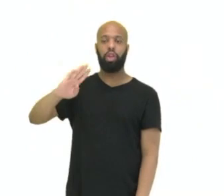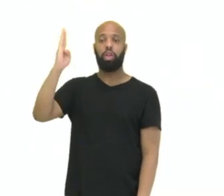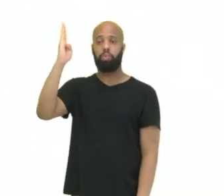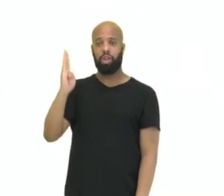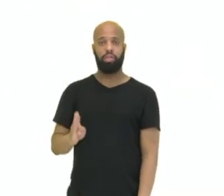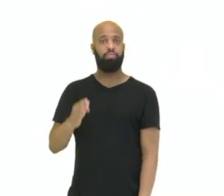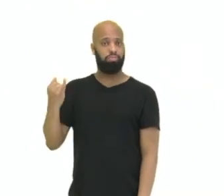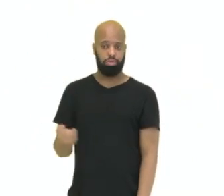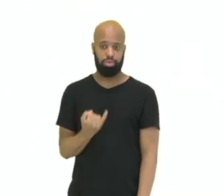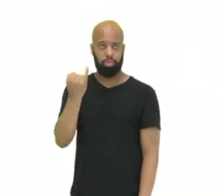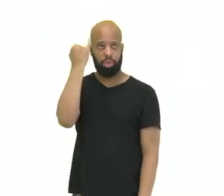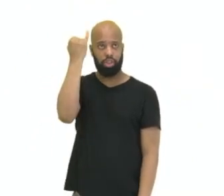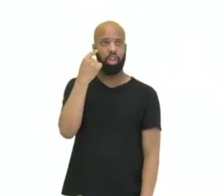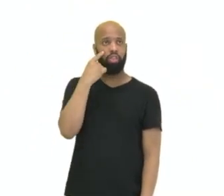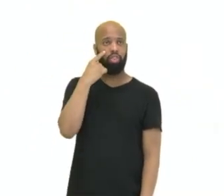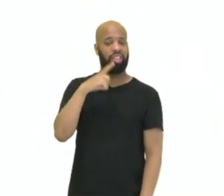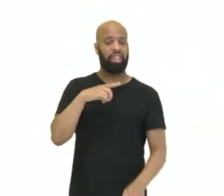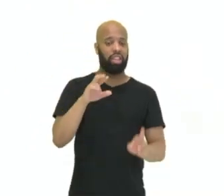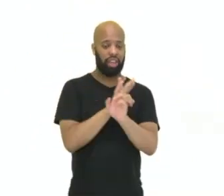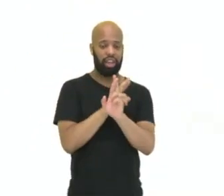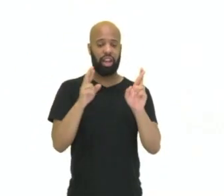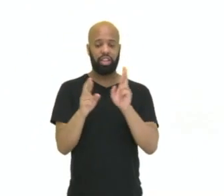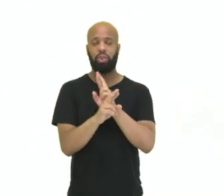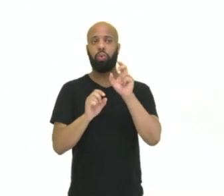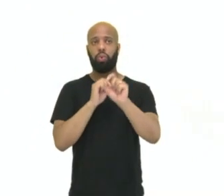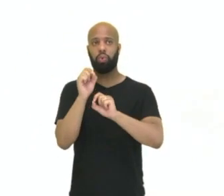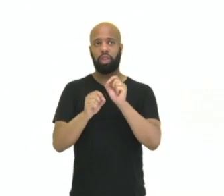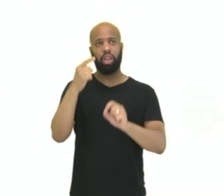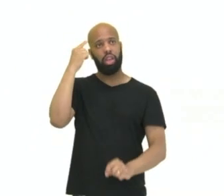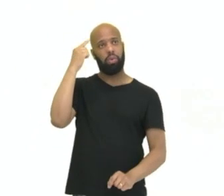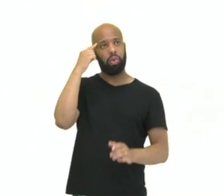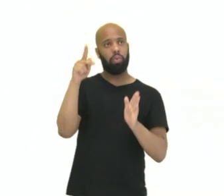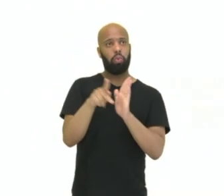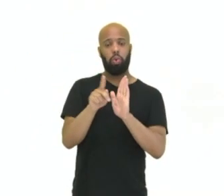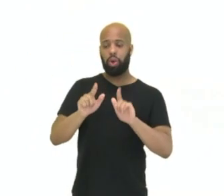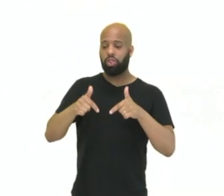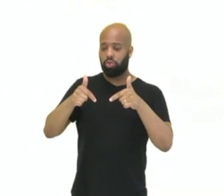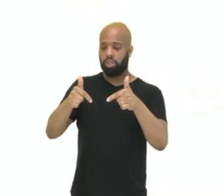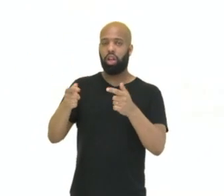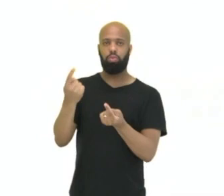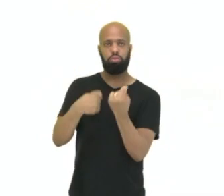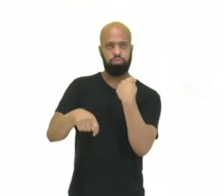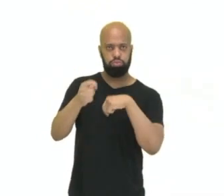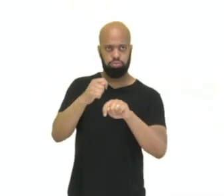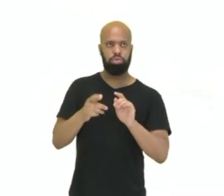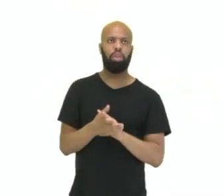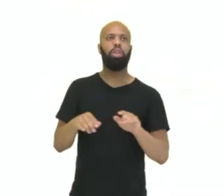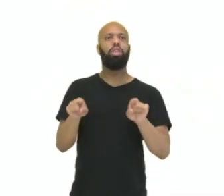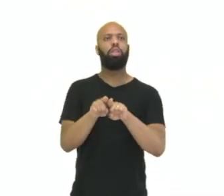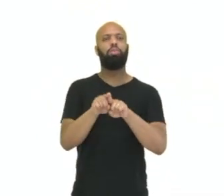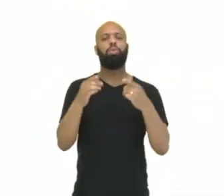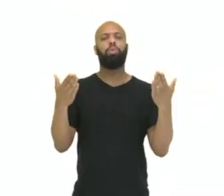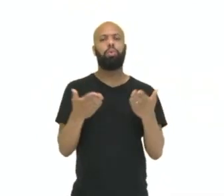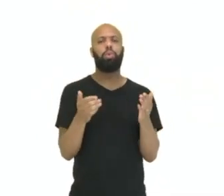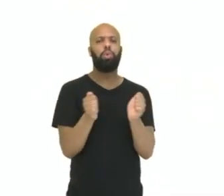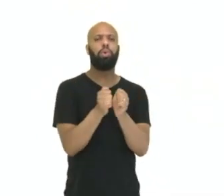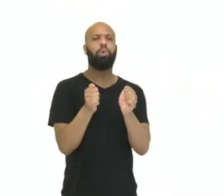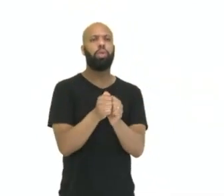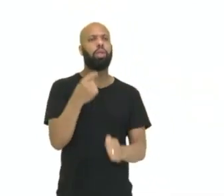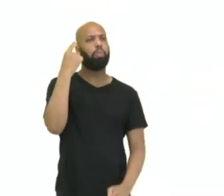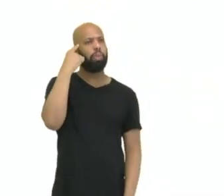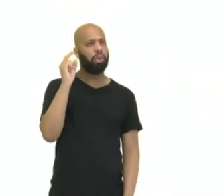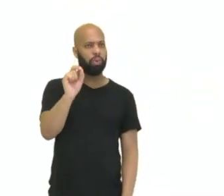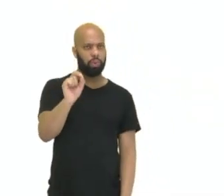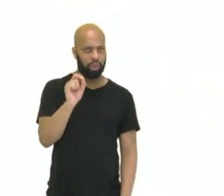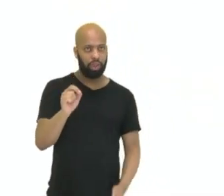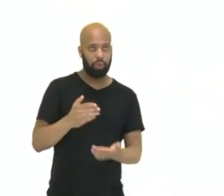foram importantes. Vejam que estão relacionados àquela ideia de atividades econômicas. E aí nós pensamos juntos ali, então, nesse